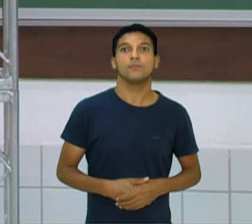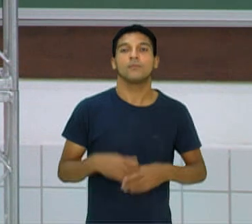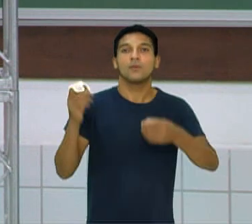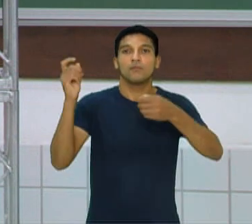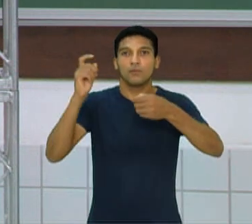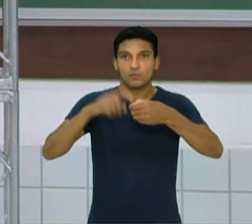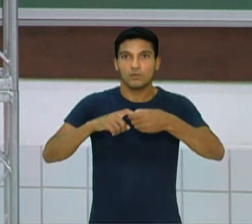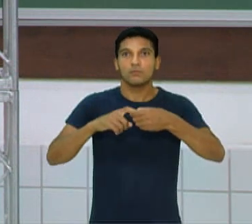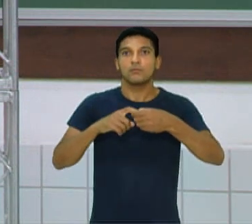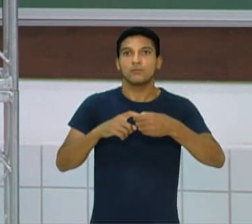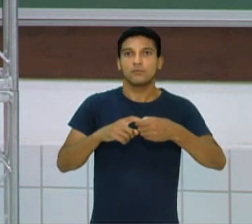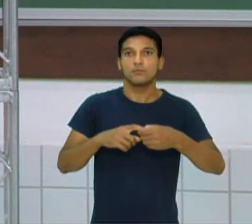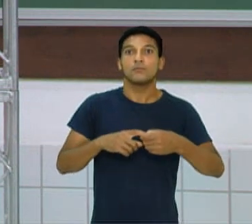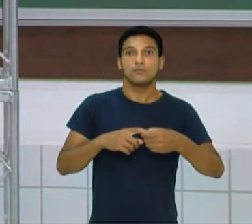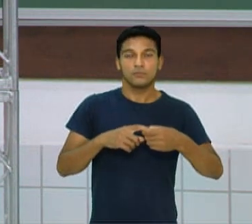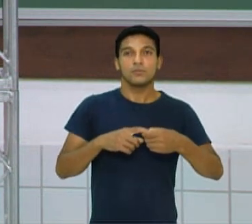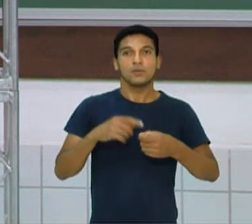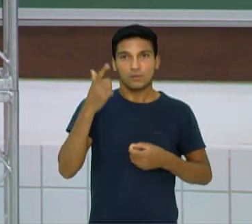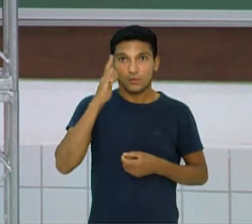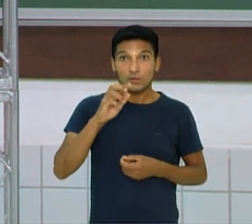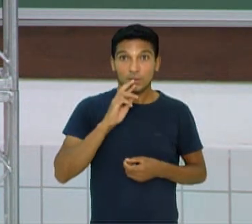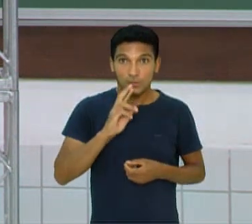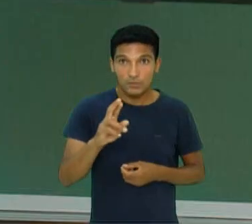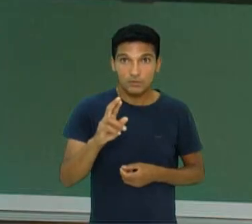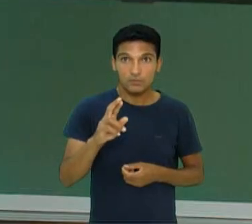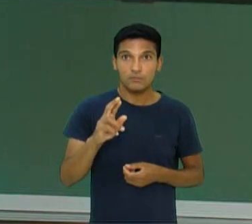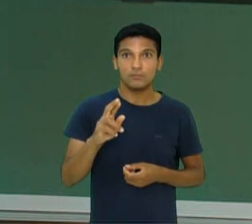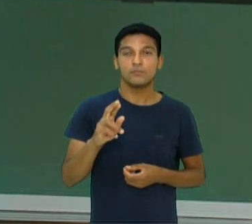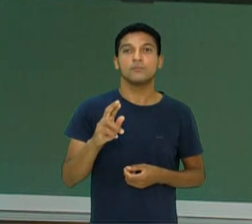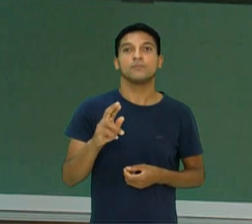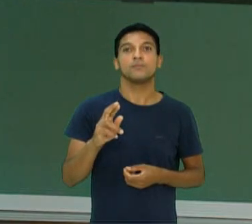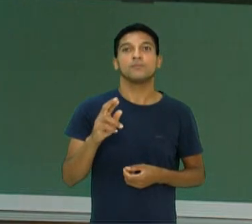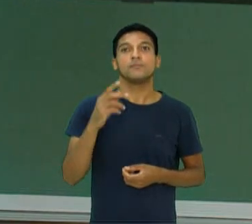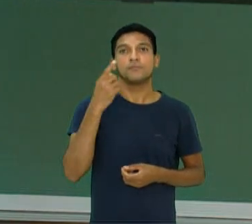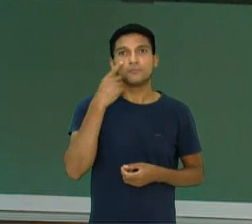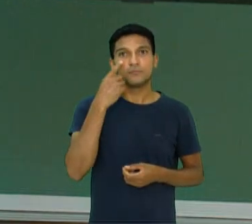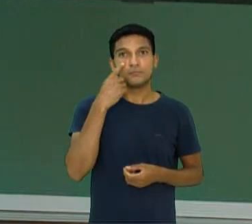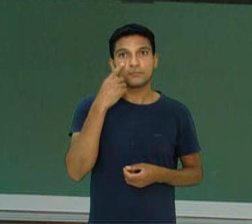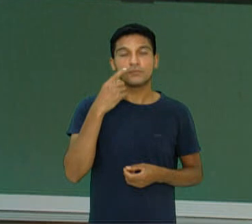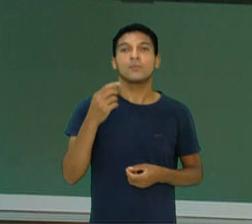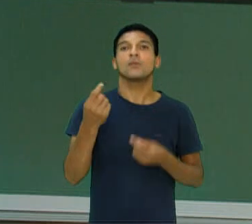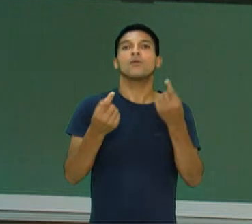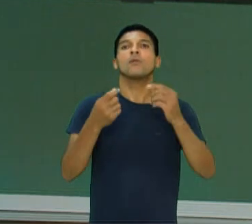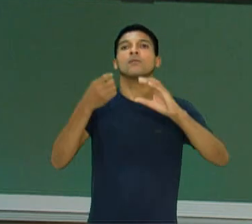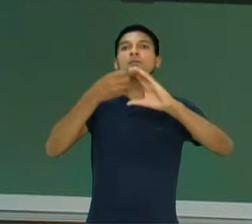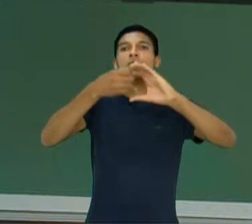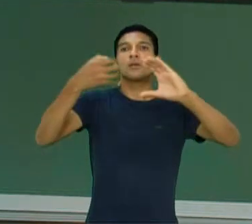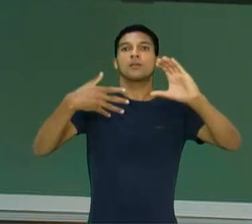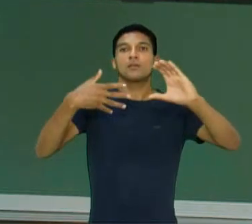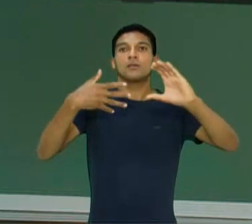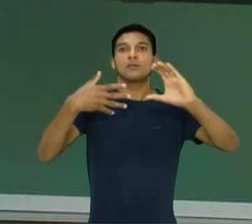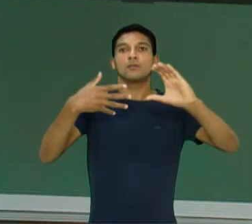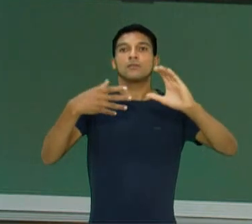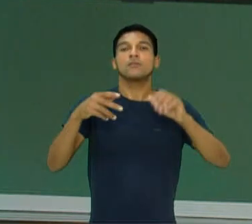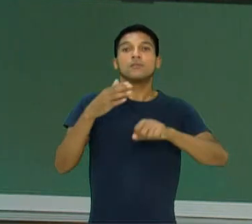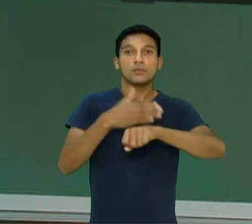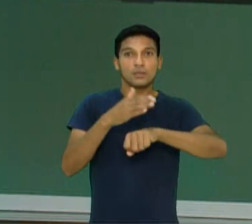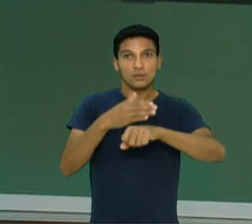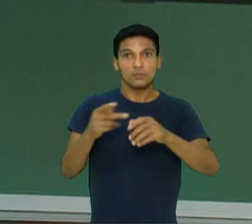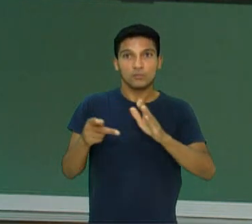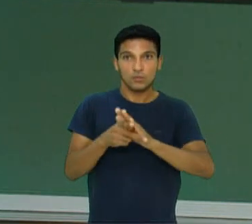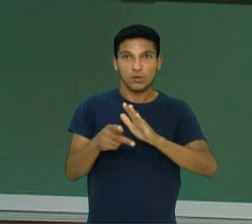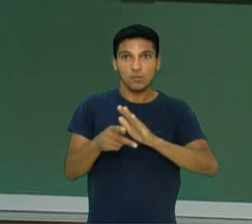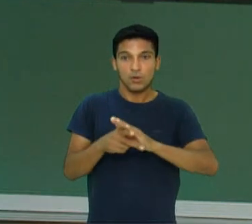Retornamos, pessoal. Conseguiu responder? Vamos para a correção? Então, quais são as características das práticas de